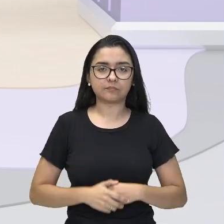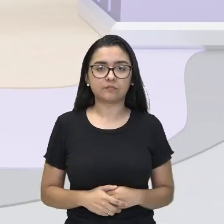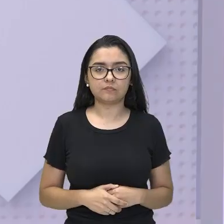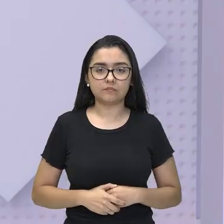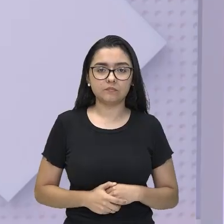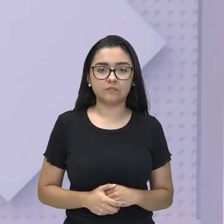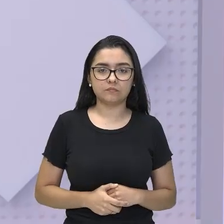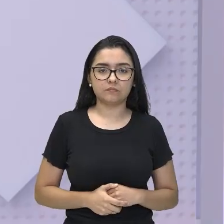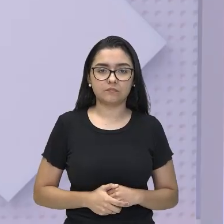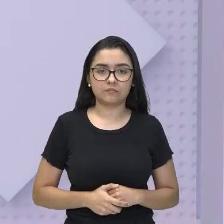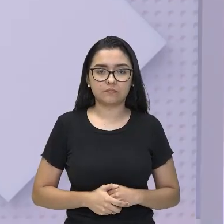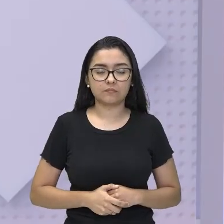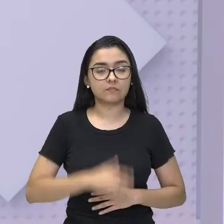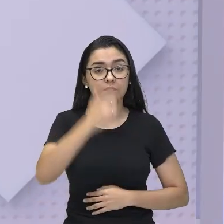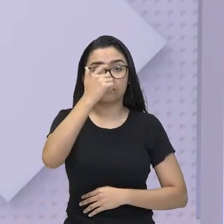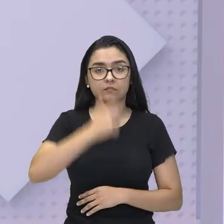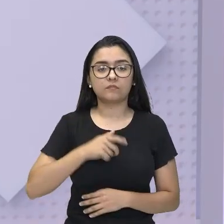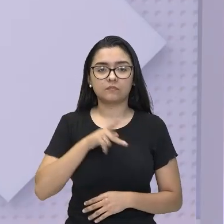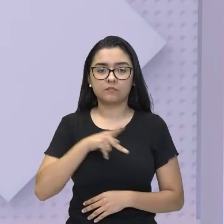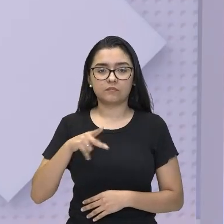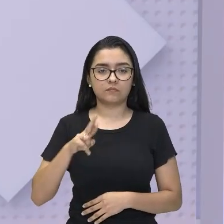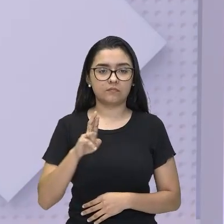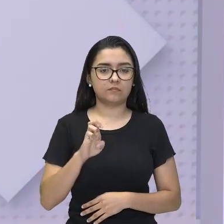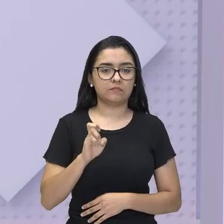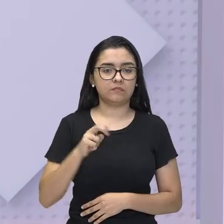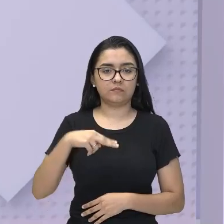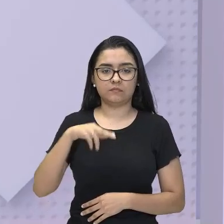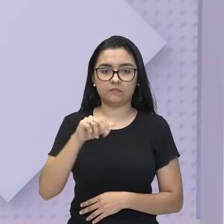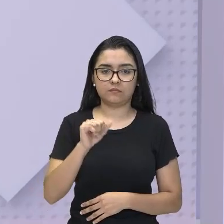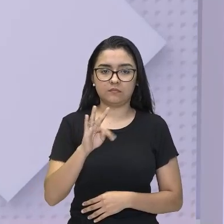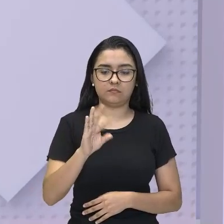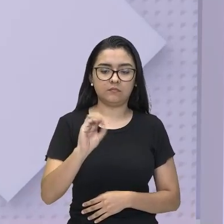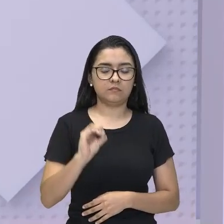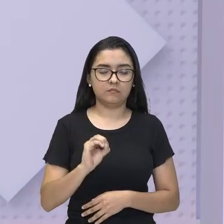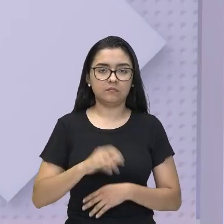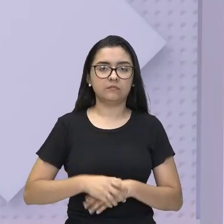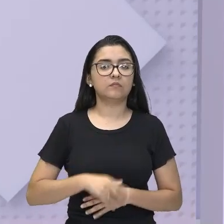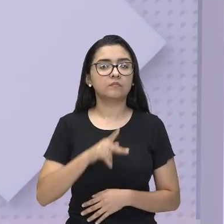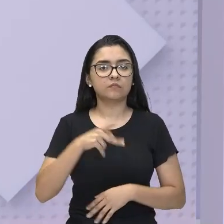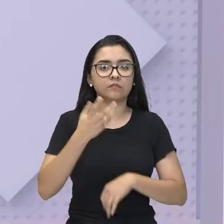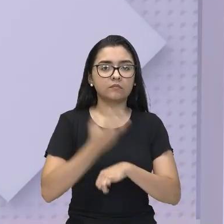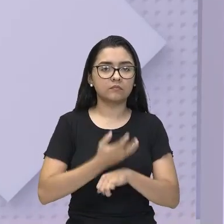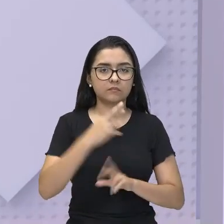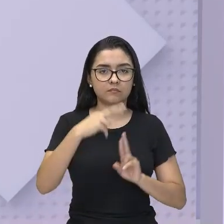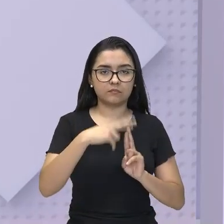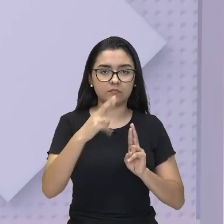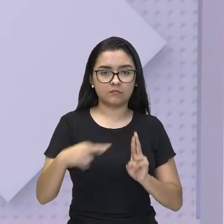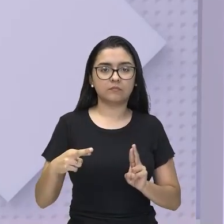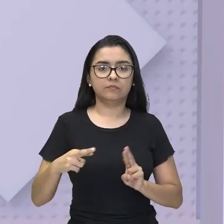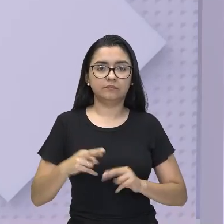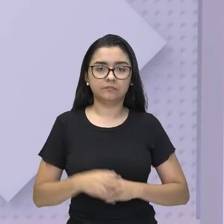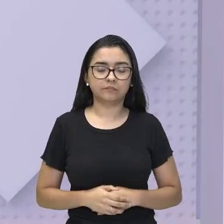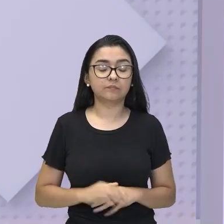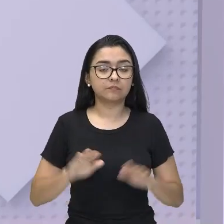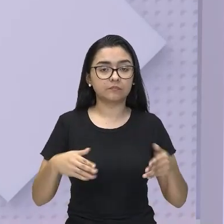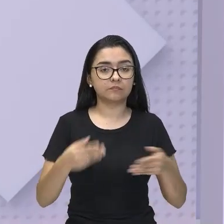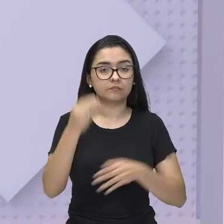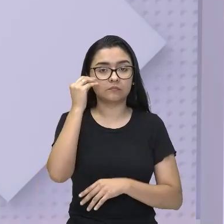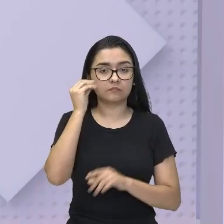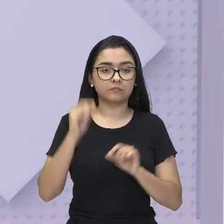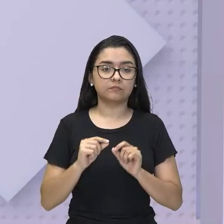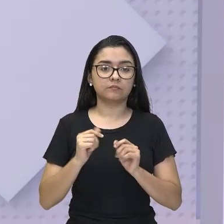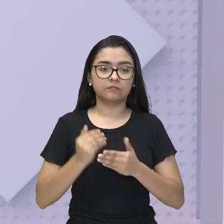religioso. Eu sou o professor Renato Souza, professor do componente Ensino Religioso, e vamos